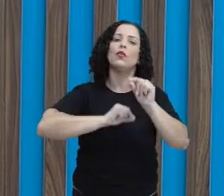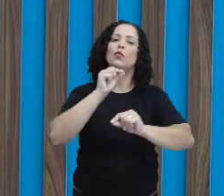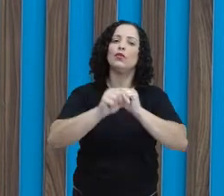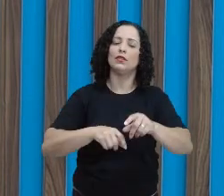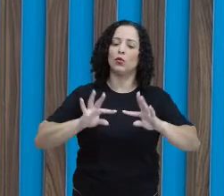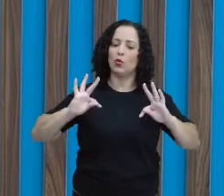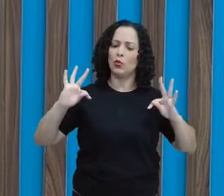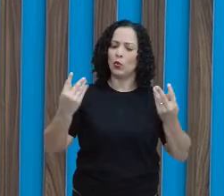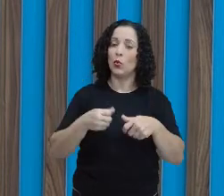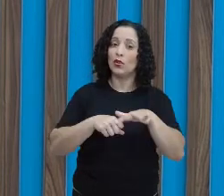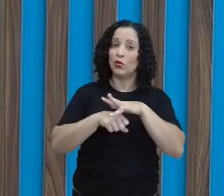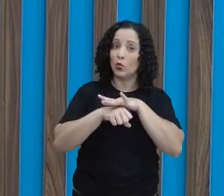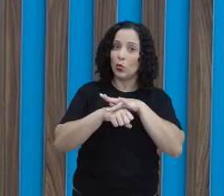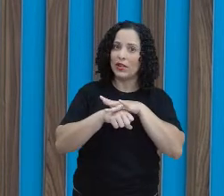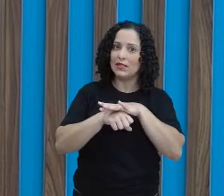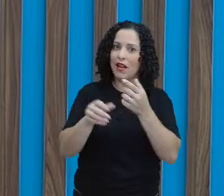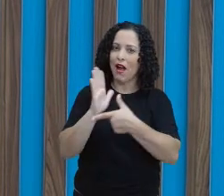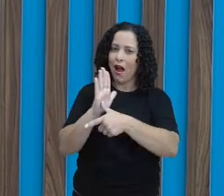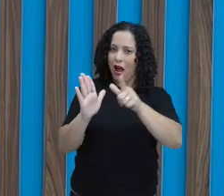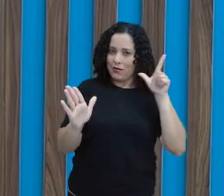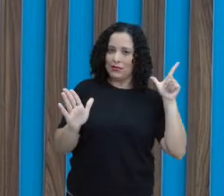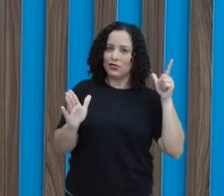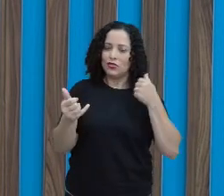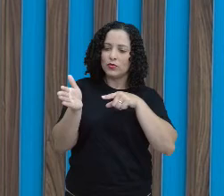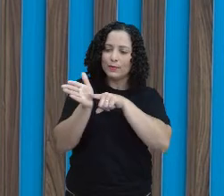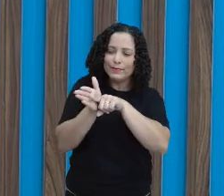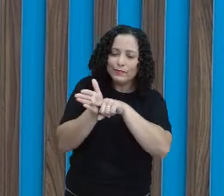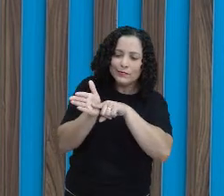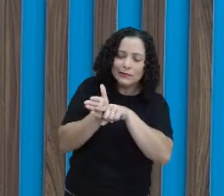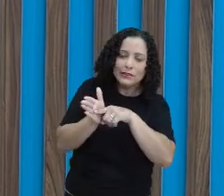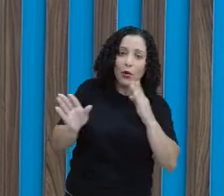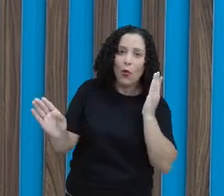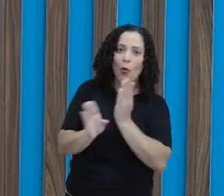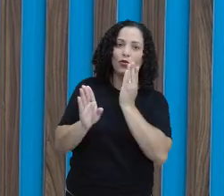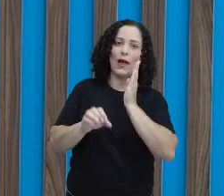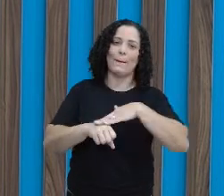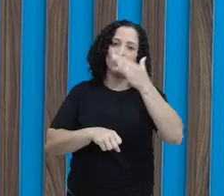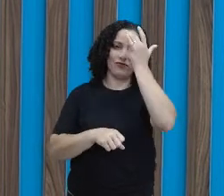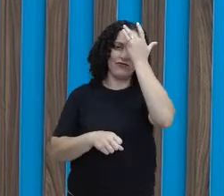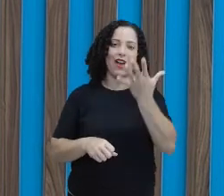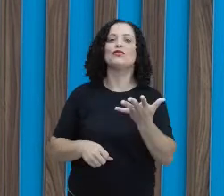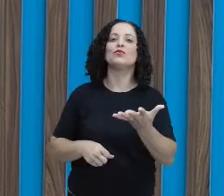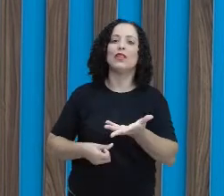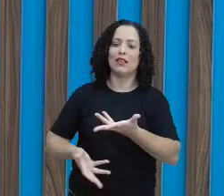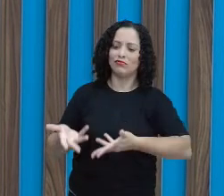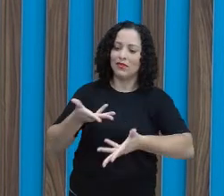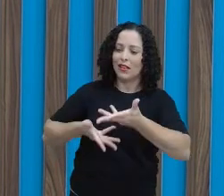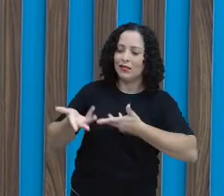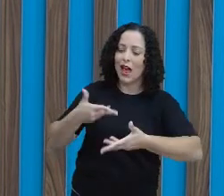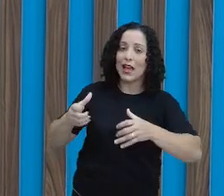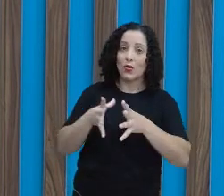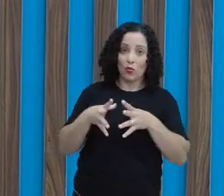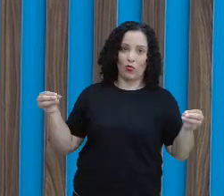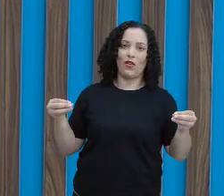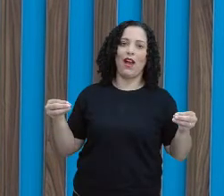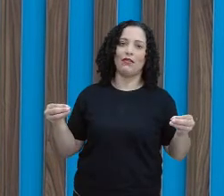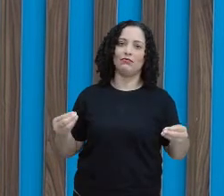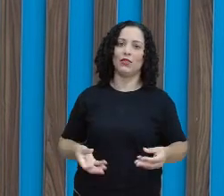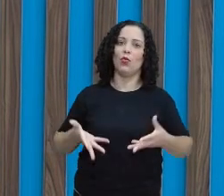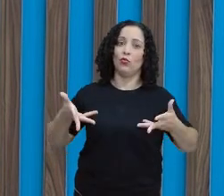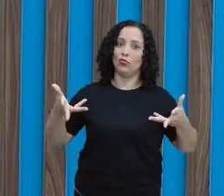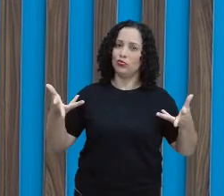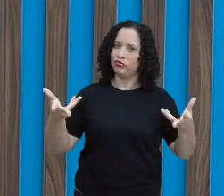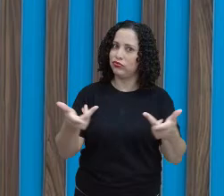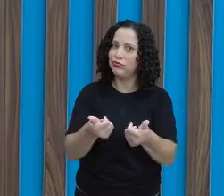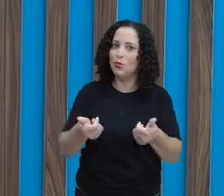quando ela é tratada, ela é diagnosticada no início, fica mais fácil ser tratada e pode chegar até mesmo à cura. Foi tudo isso, viu, que a professora